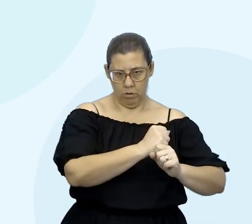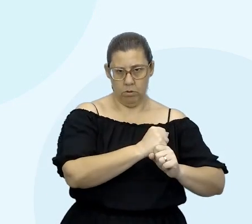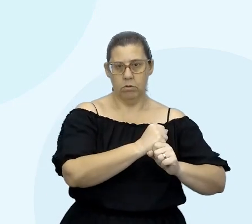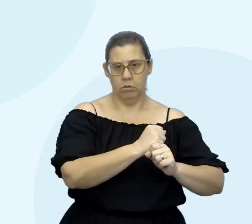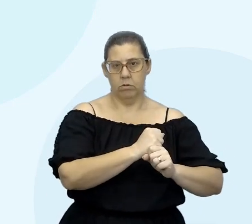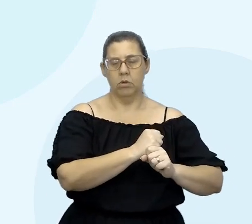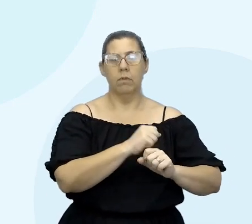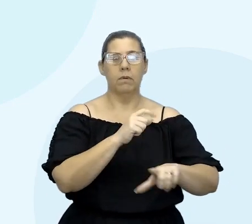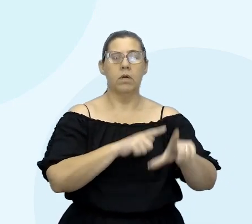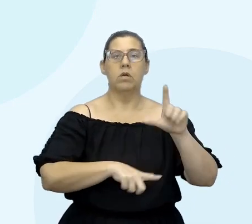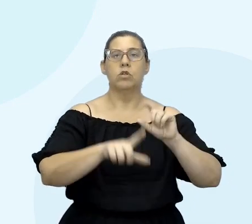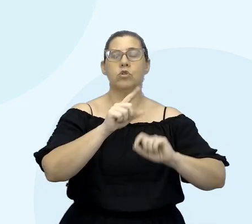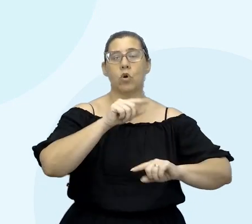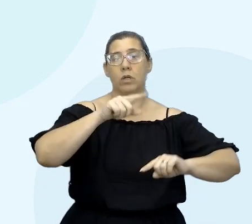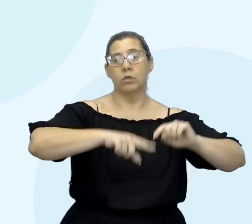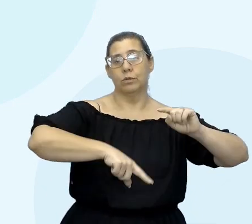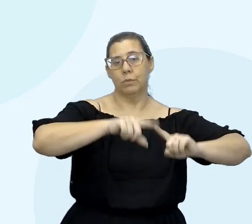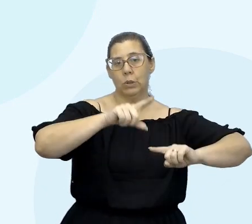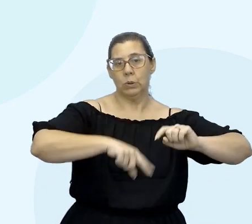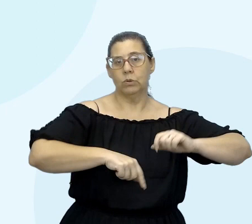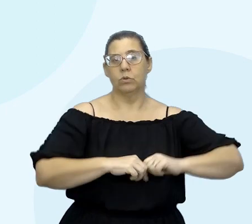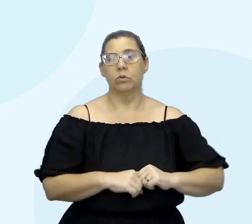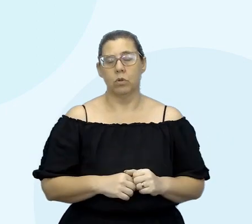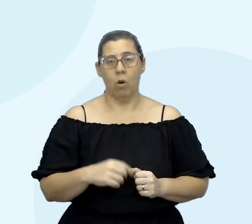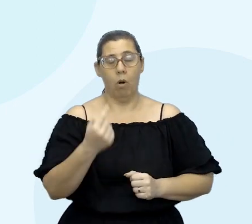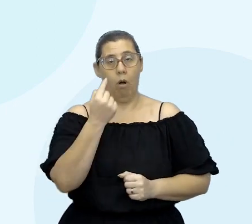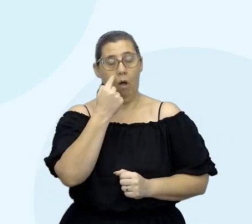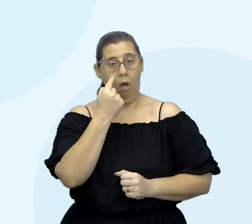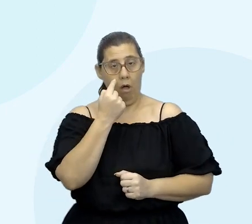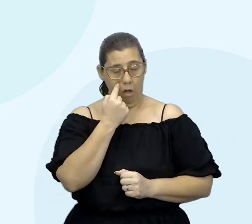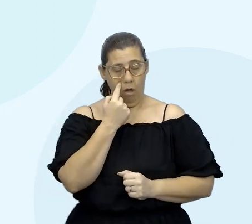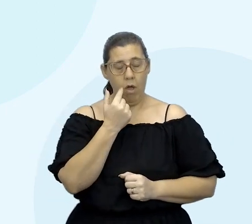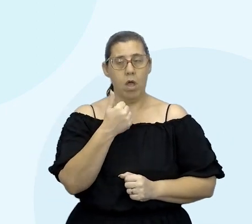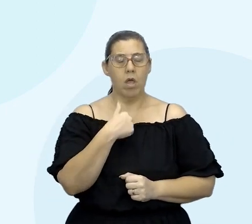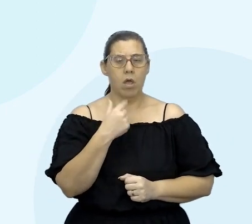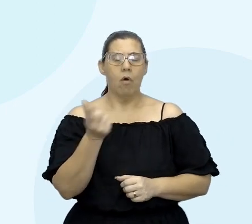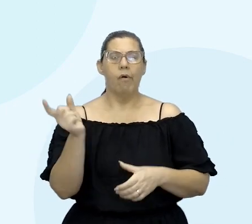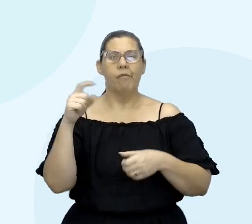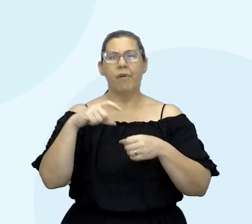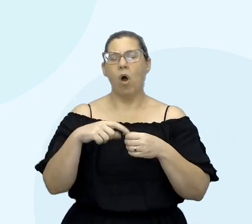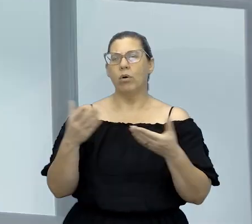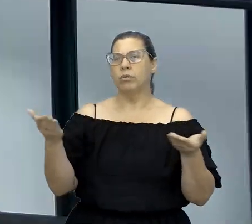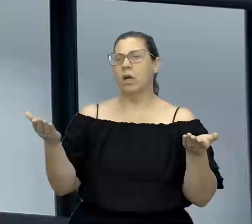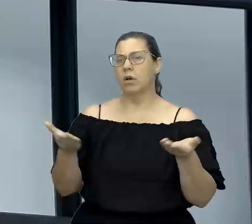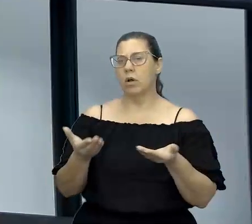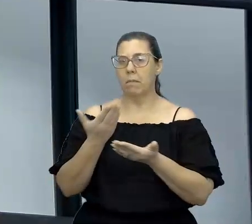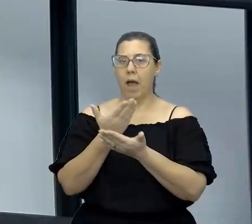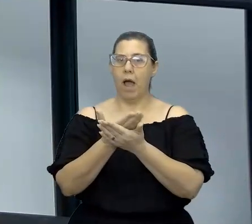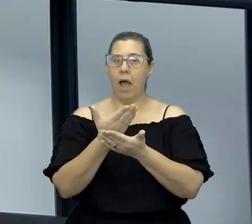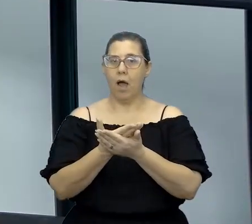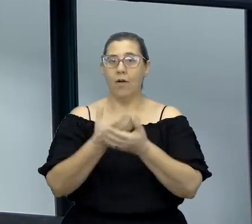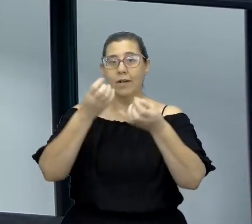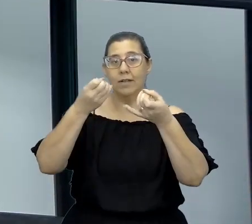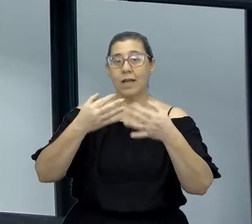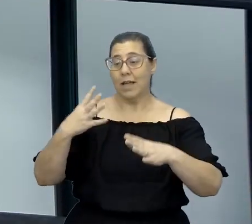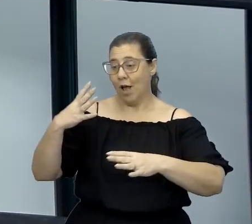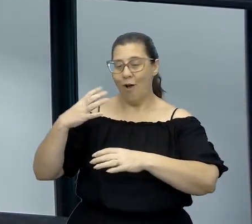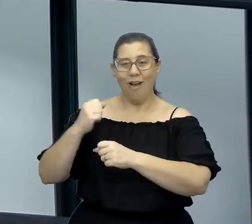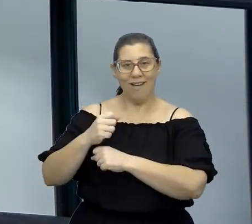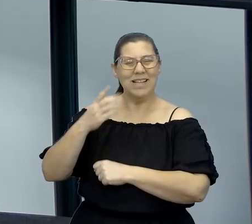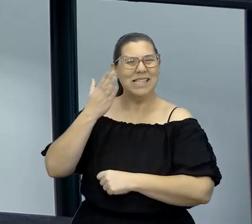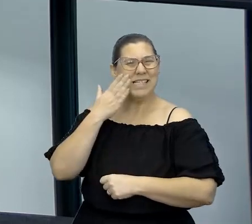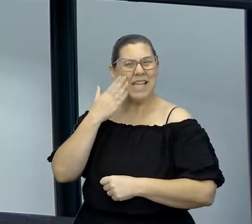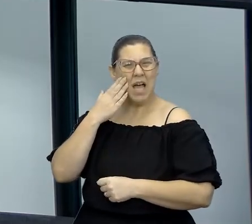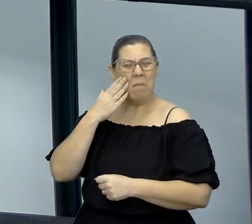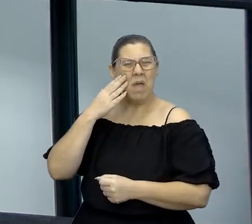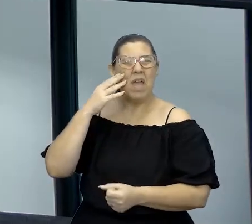necessidades para a escolha dos equipamentos. Olha só, e aí eu volto aqui para aquela aula que eu falei da conta de luz.